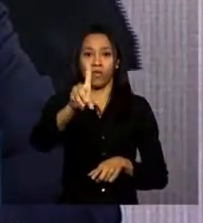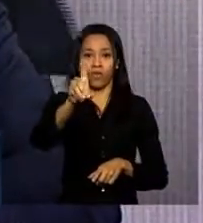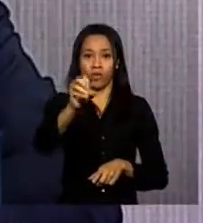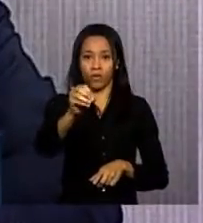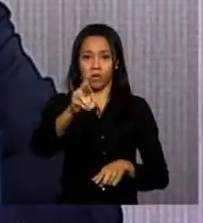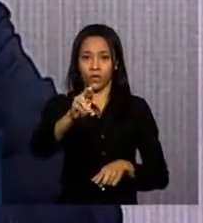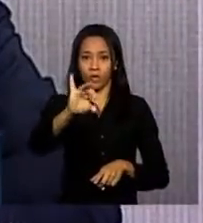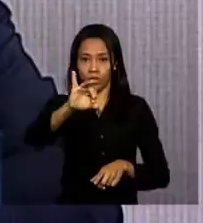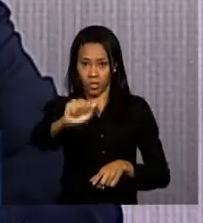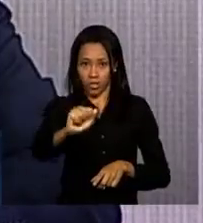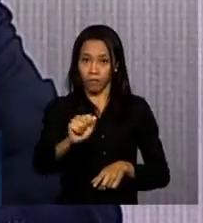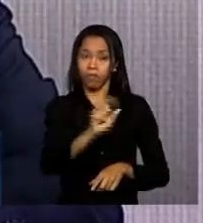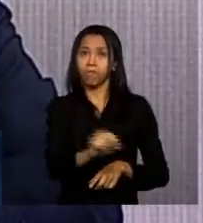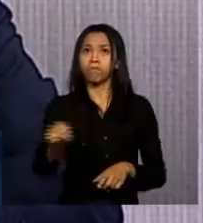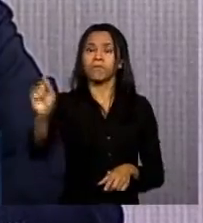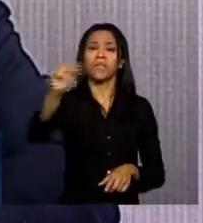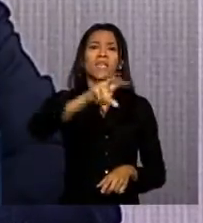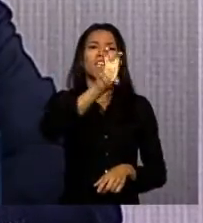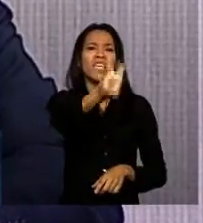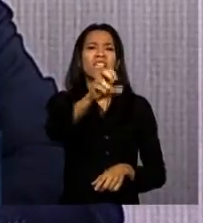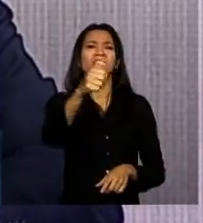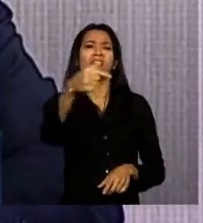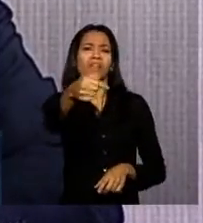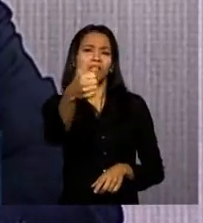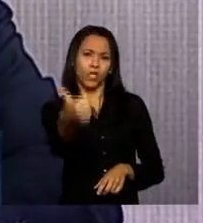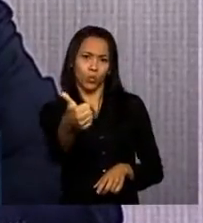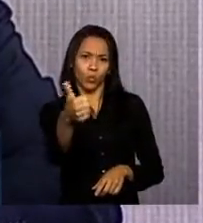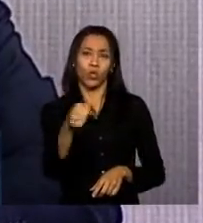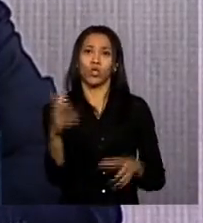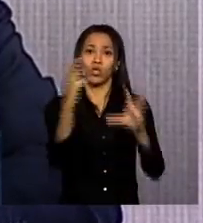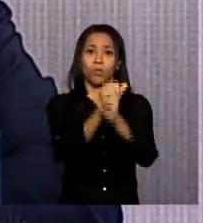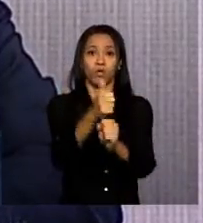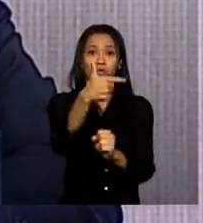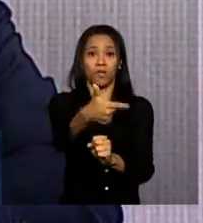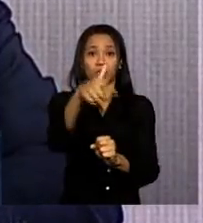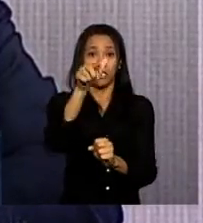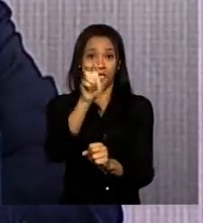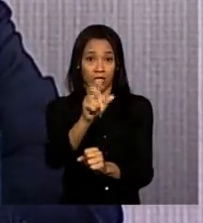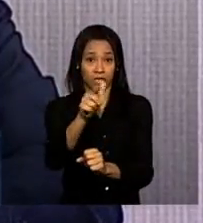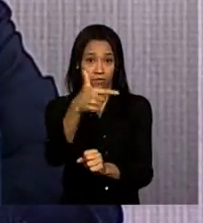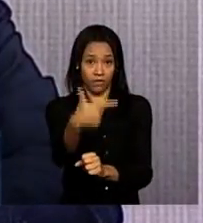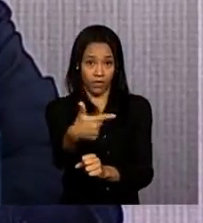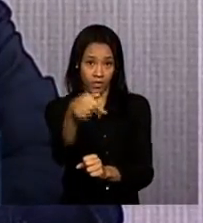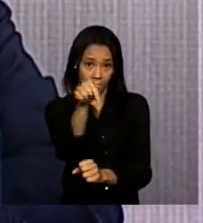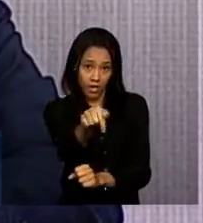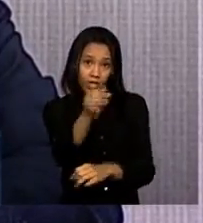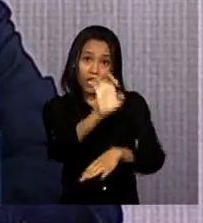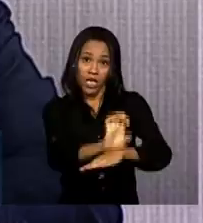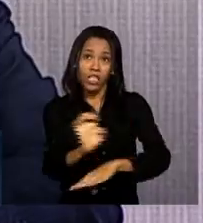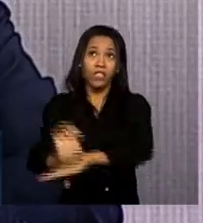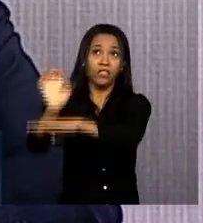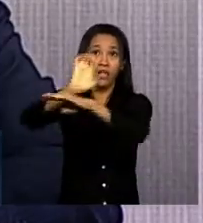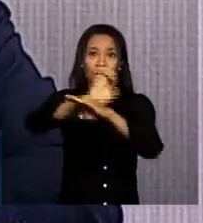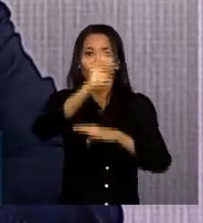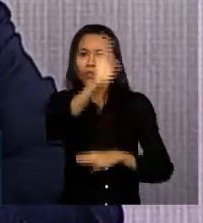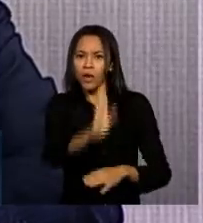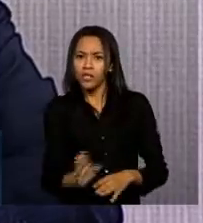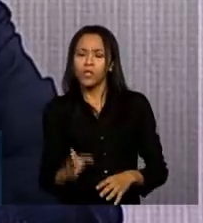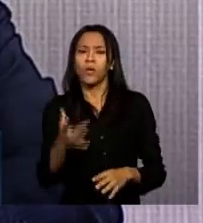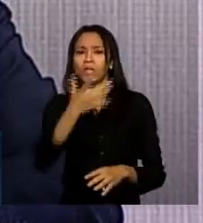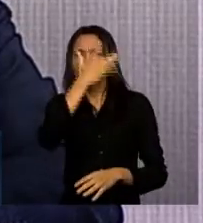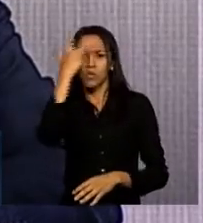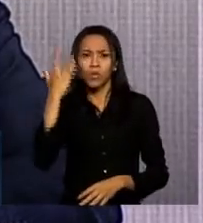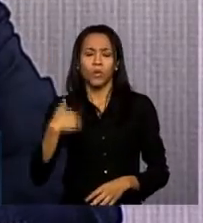5.570 municípios do nosso país, nos 27 estados da federação, e que aparece nas